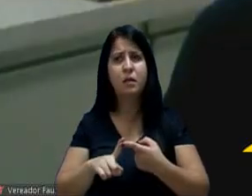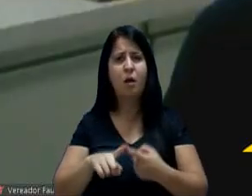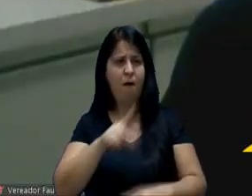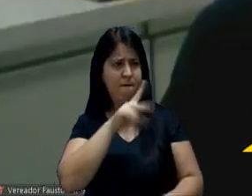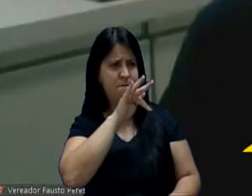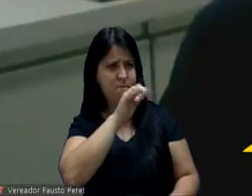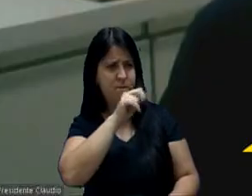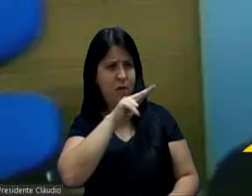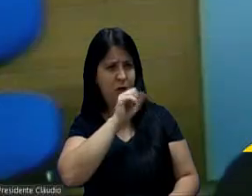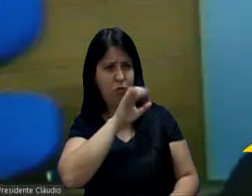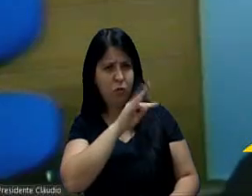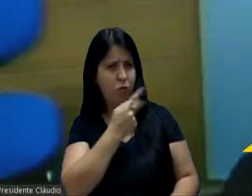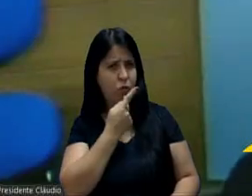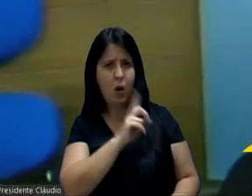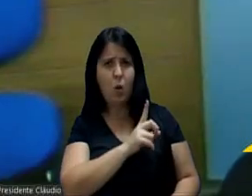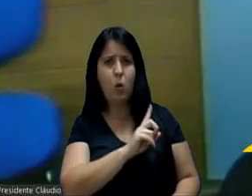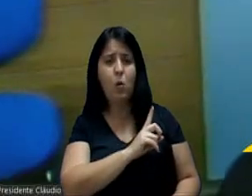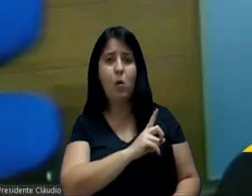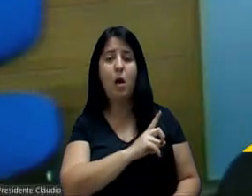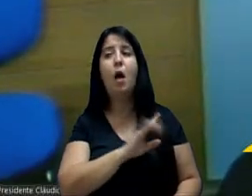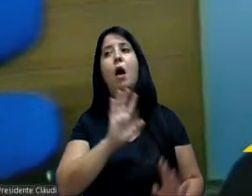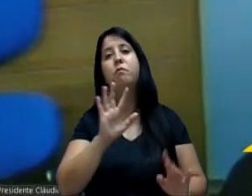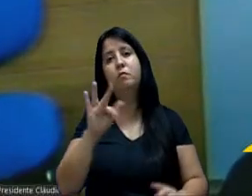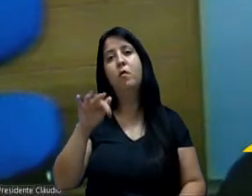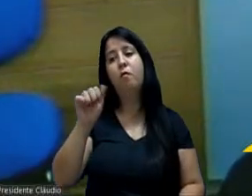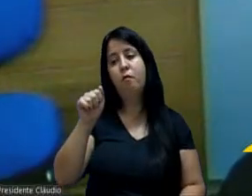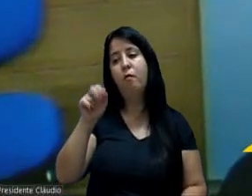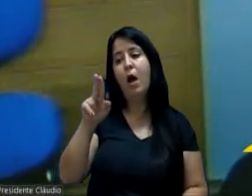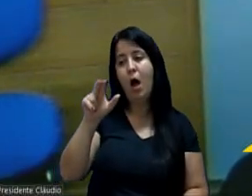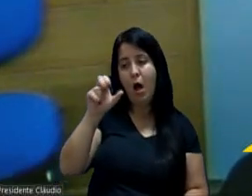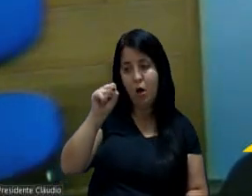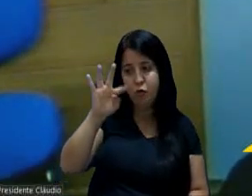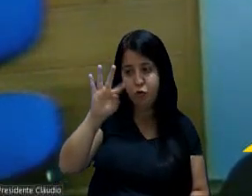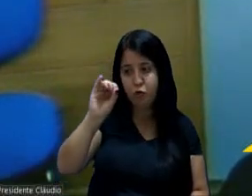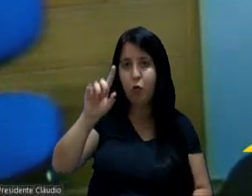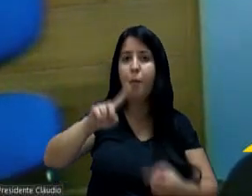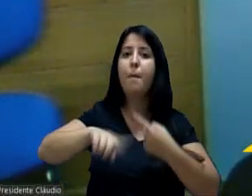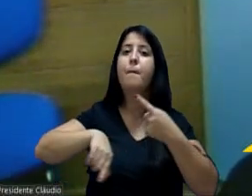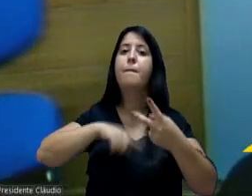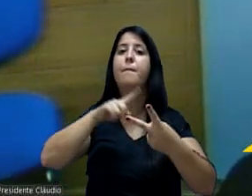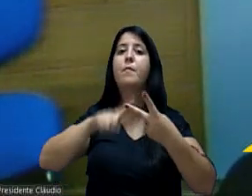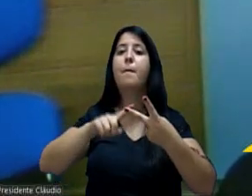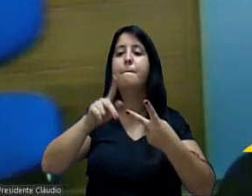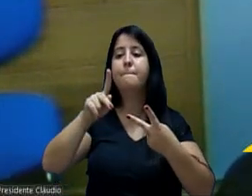O Fausto já falou? É o vereador Fausto primeiro, e depois o Pérez também tem a inscrição também.